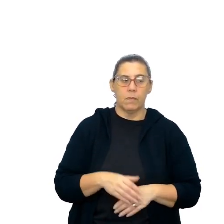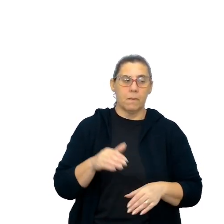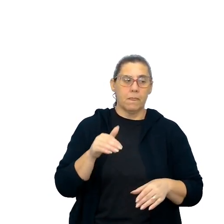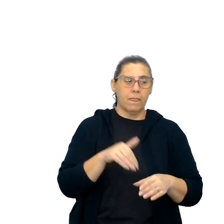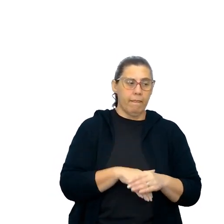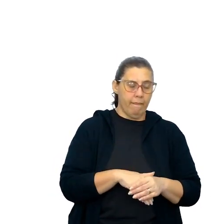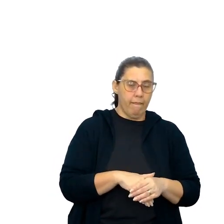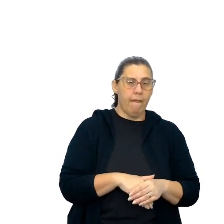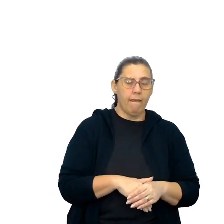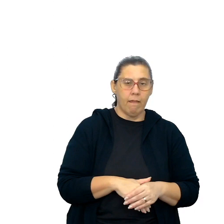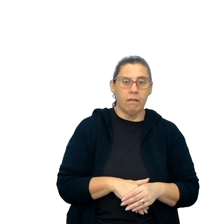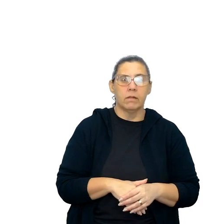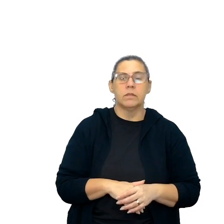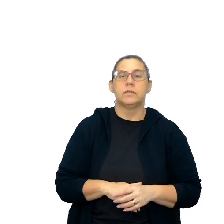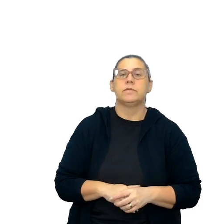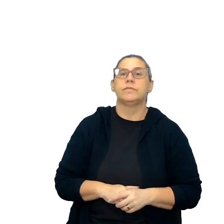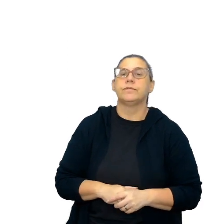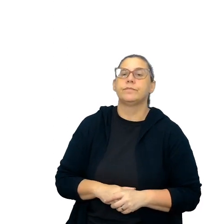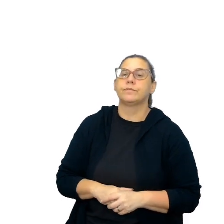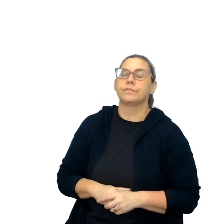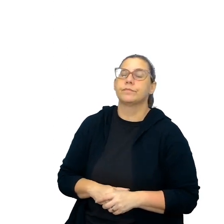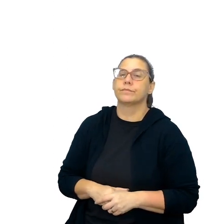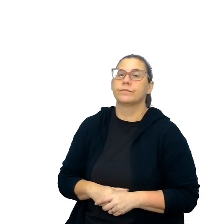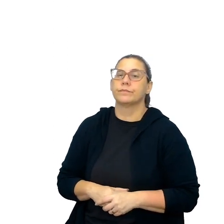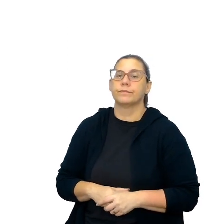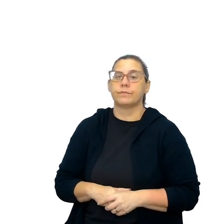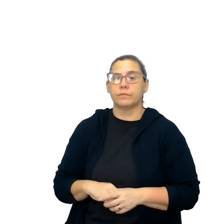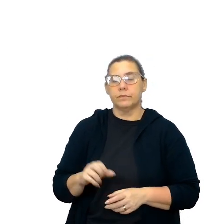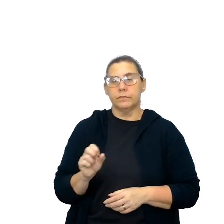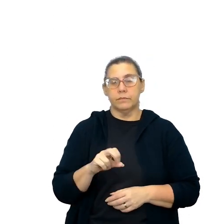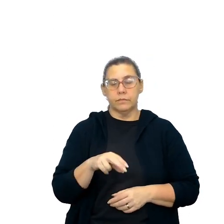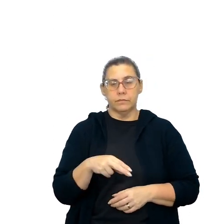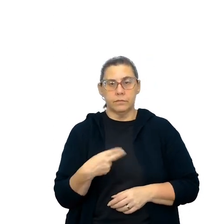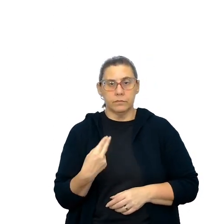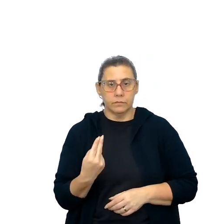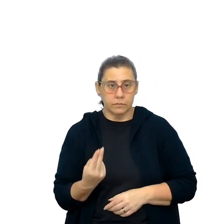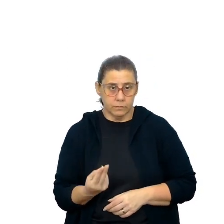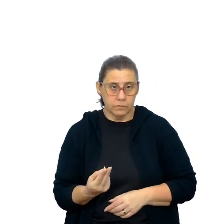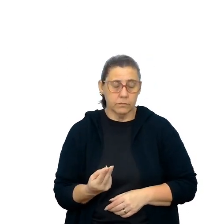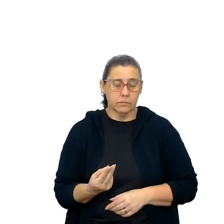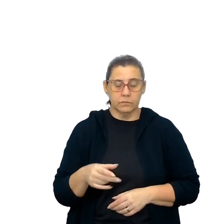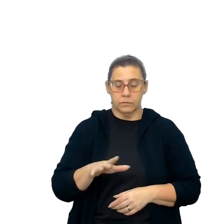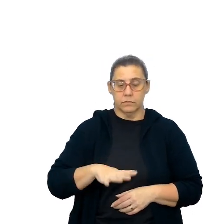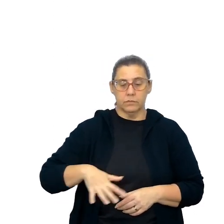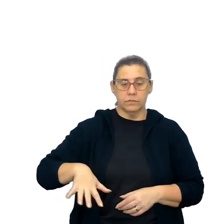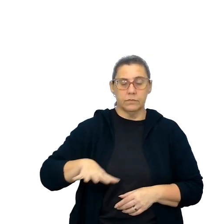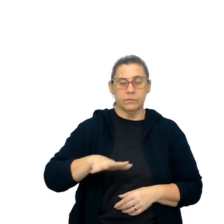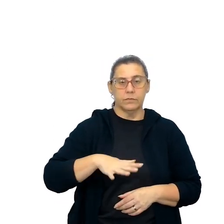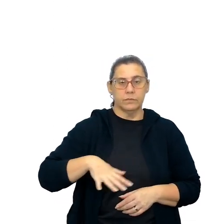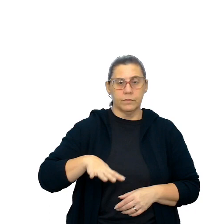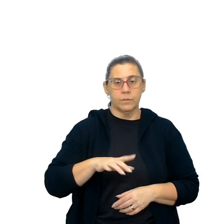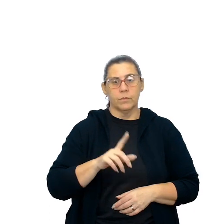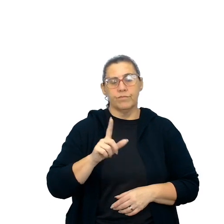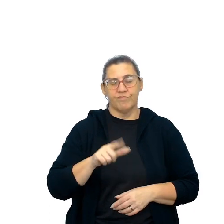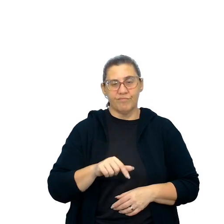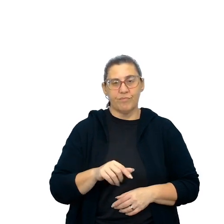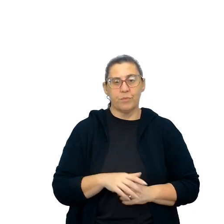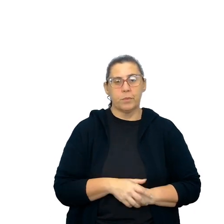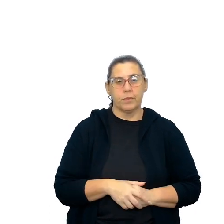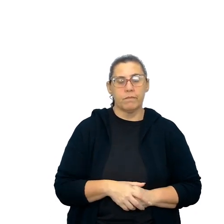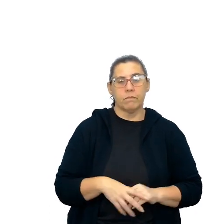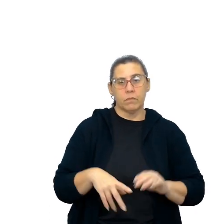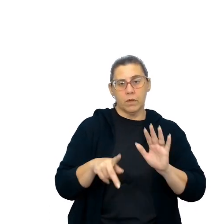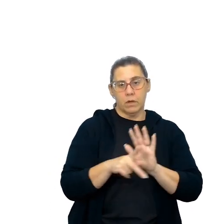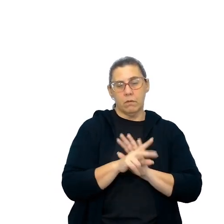dessa noção de superfície, o espaço dinâmico ou a noção de espaços, né, que são espaços, como o